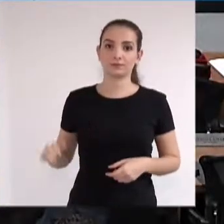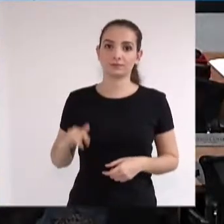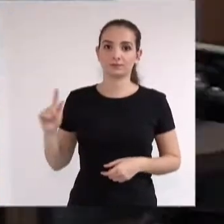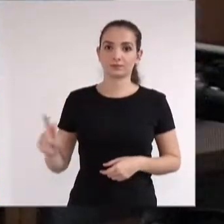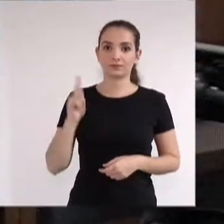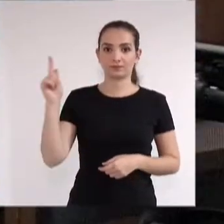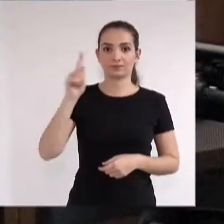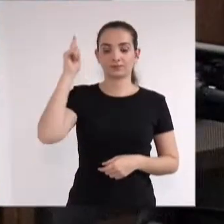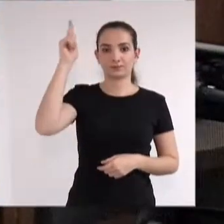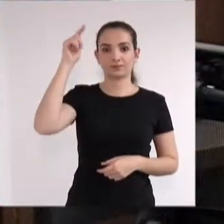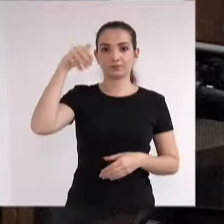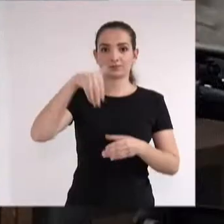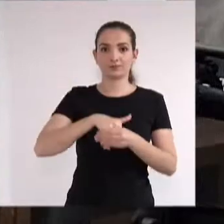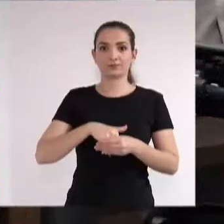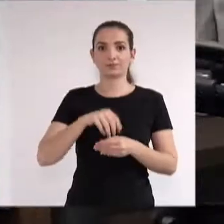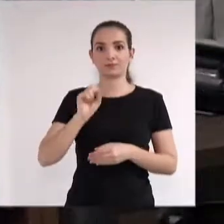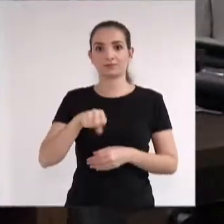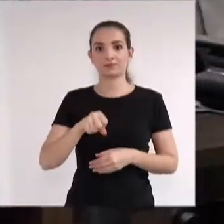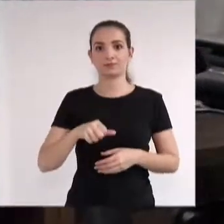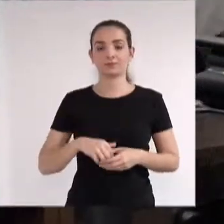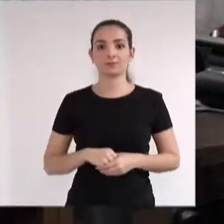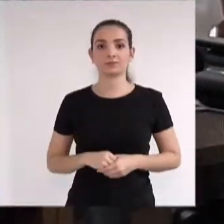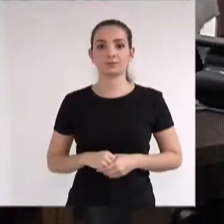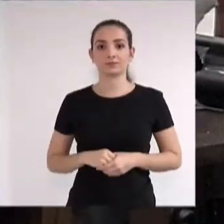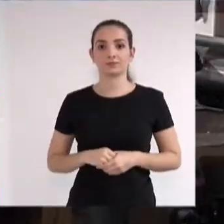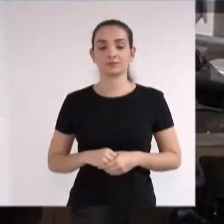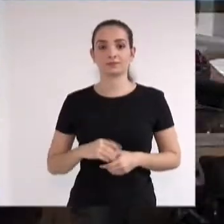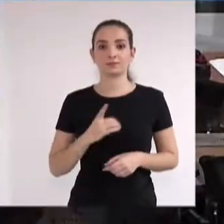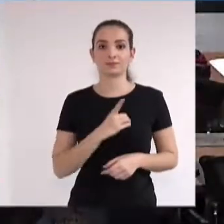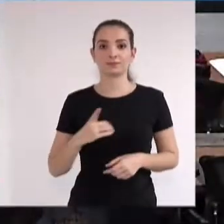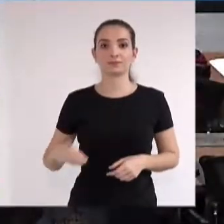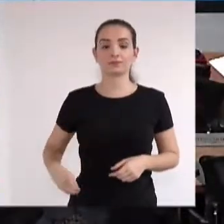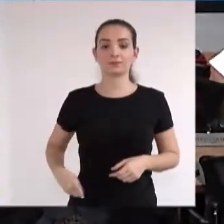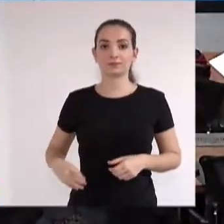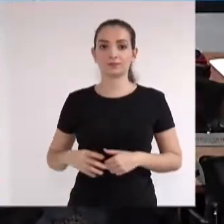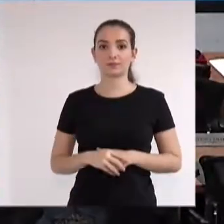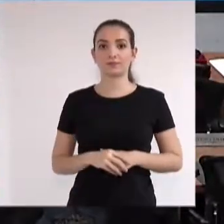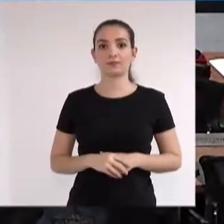Grandão. Deputado João Grandão, vota sim. Deputado